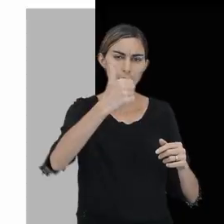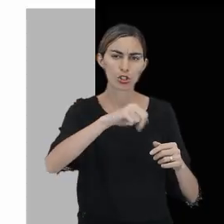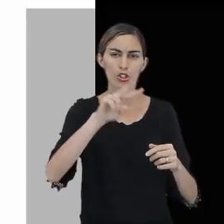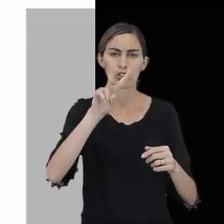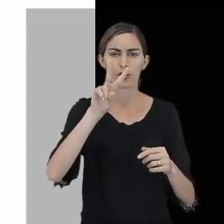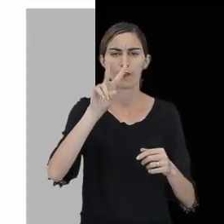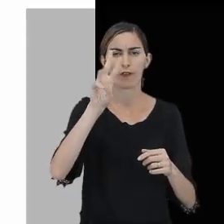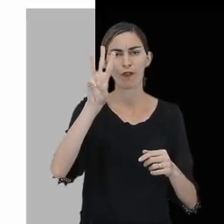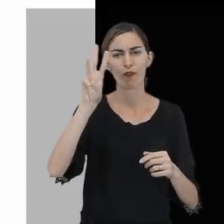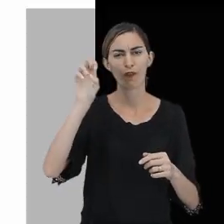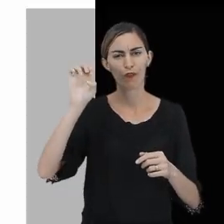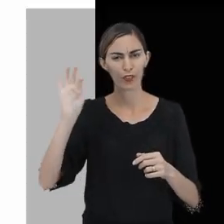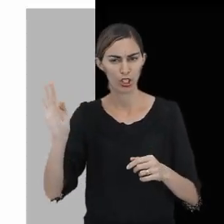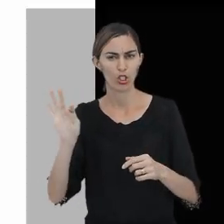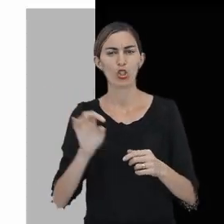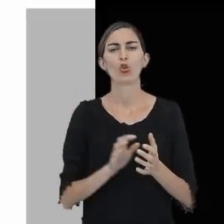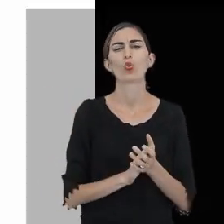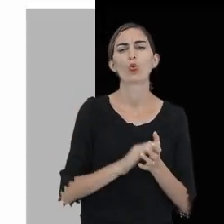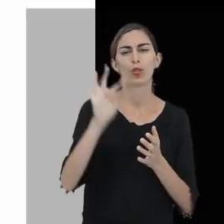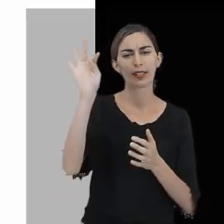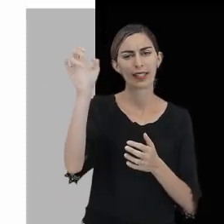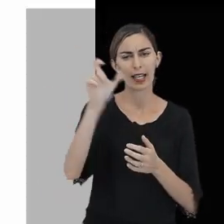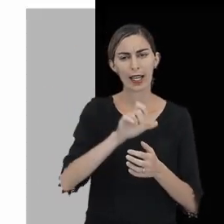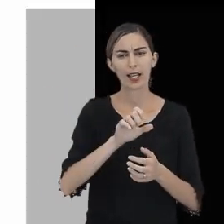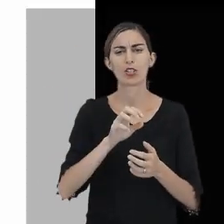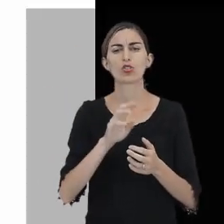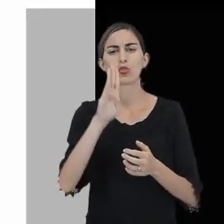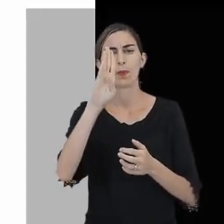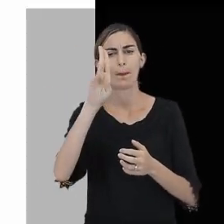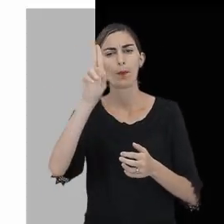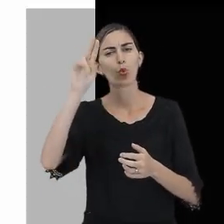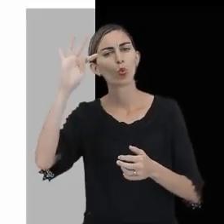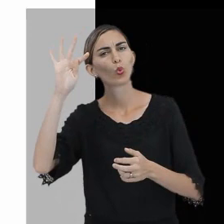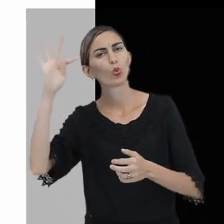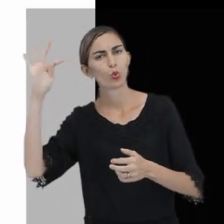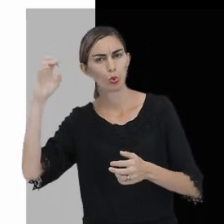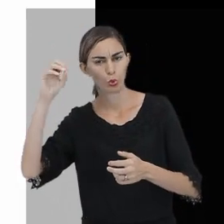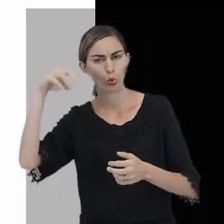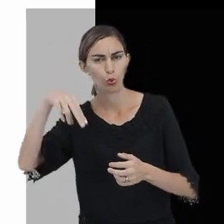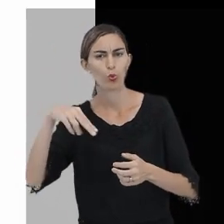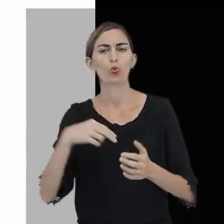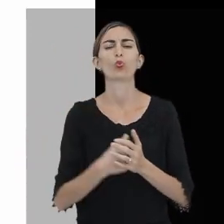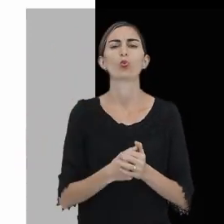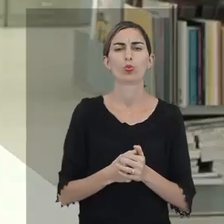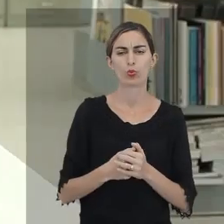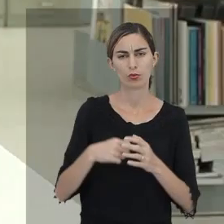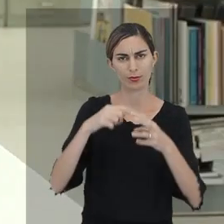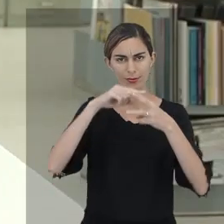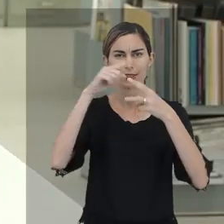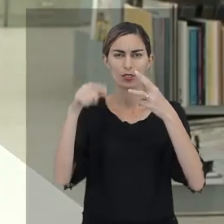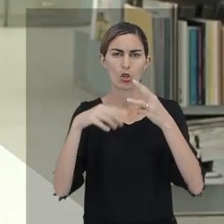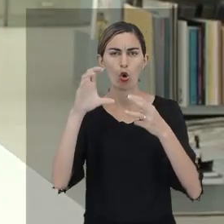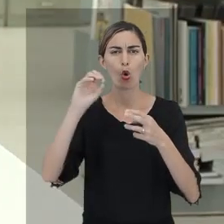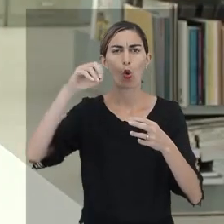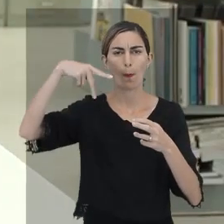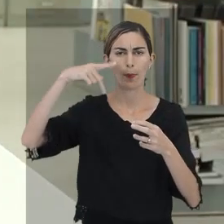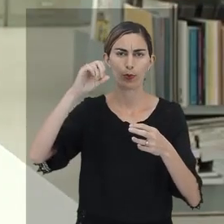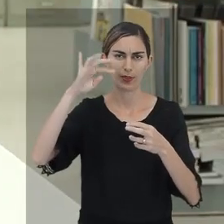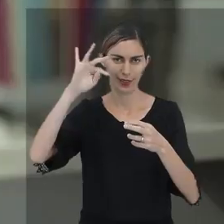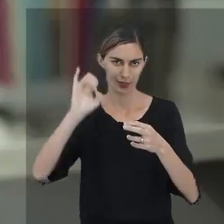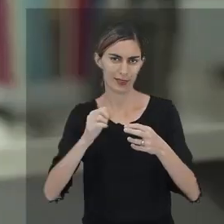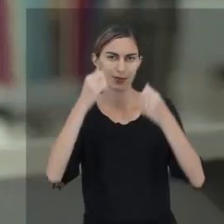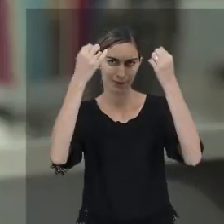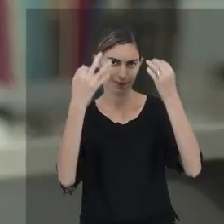text button e meio de botão check boxx lloyd o button e otoute certo a gente vai falar sobre esses componentes aqui